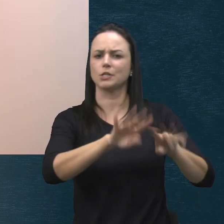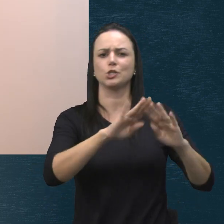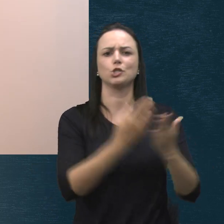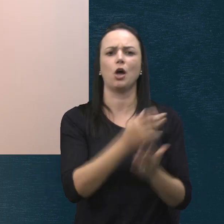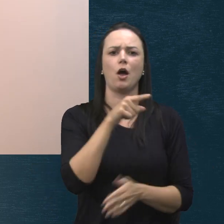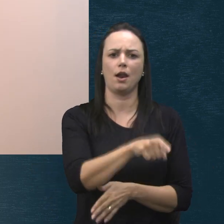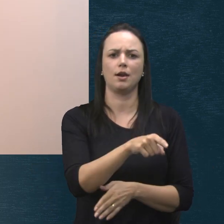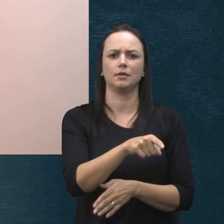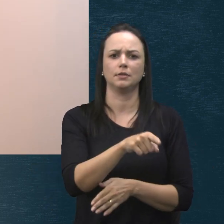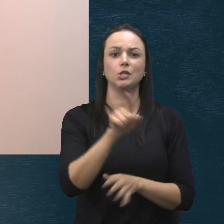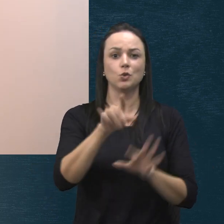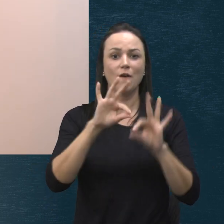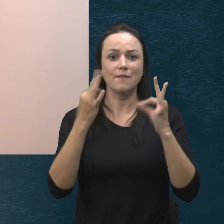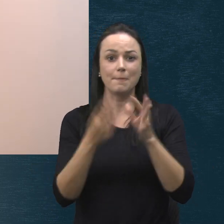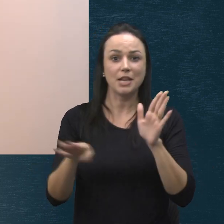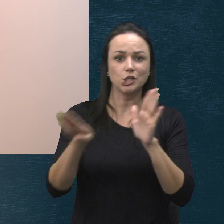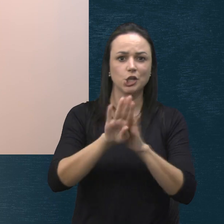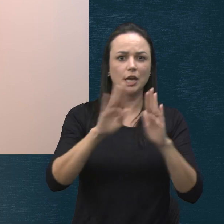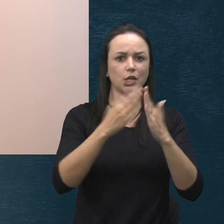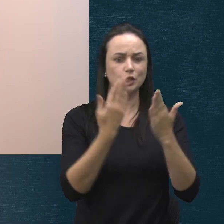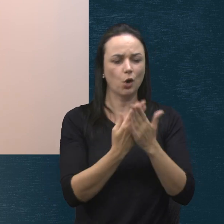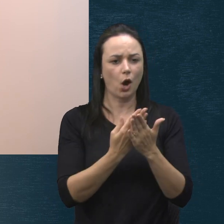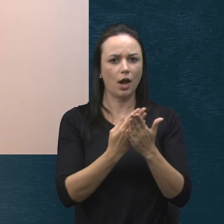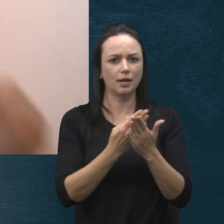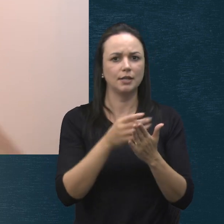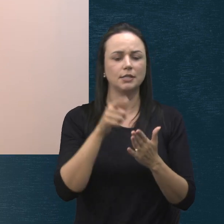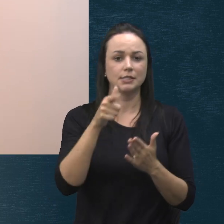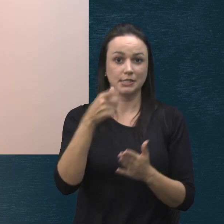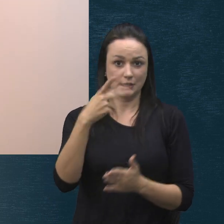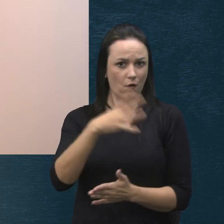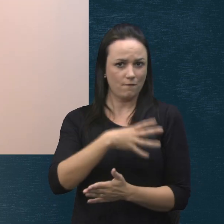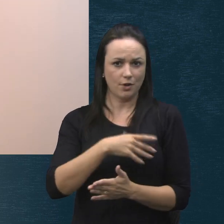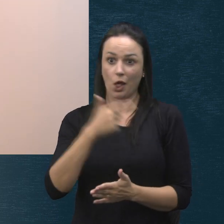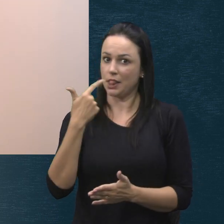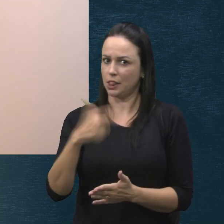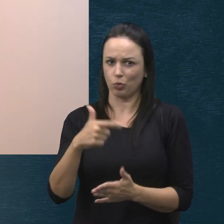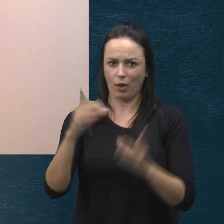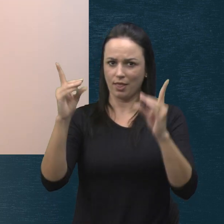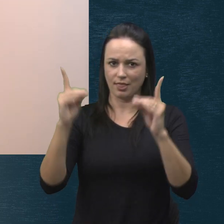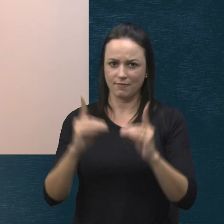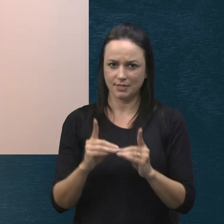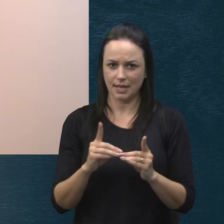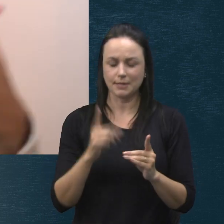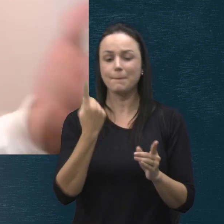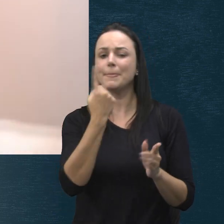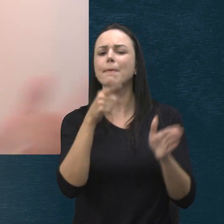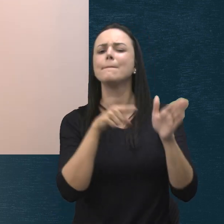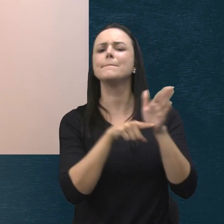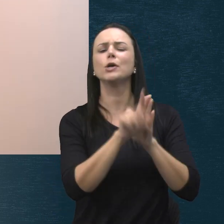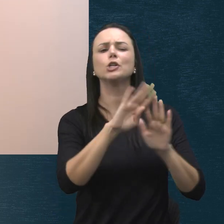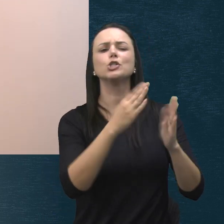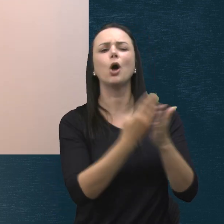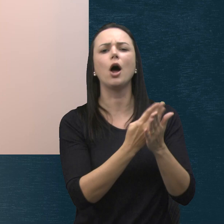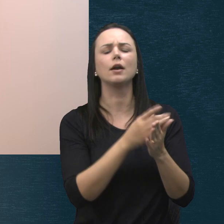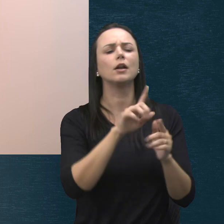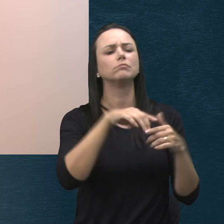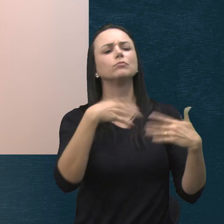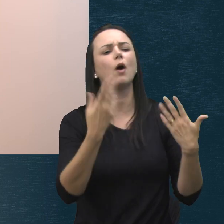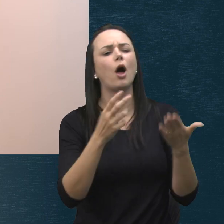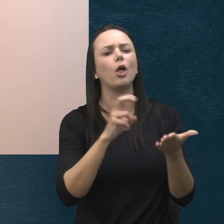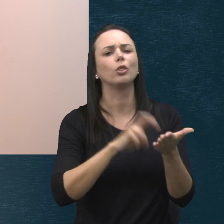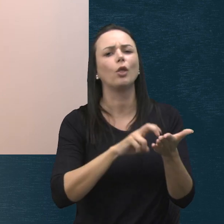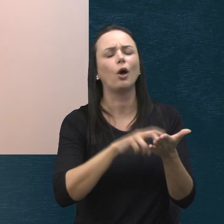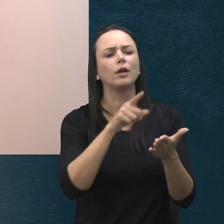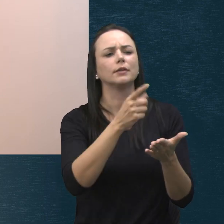escola para decidir se o seu filho, sem deficiência, vai entrar ou não na escola. Ele tem que perguntar qual é a nota que